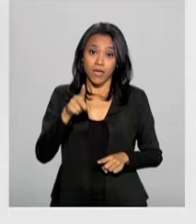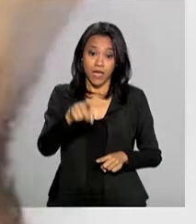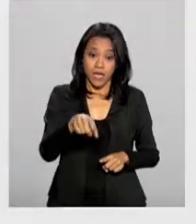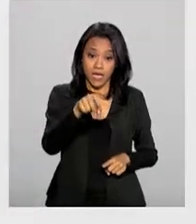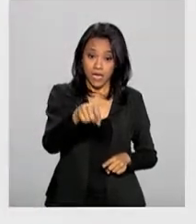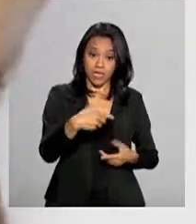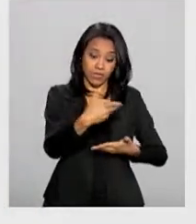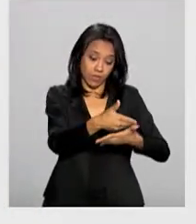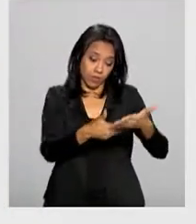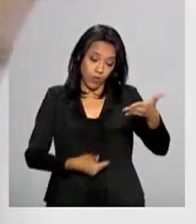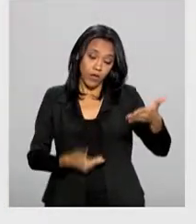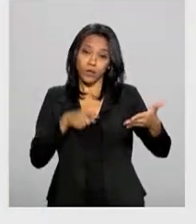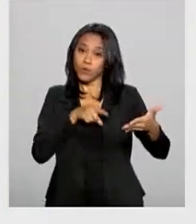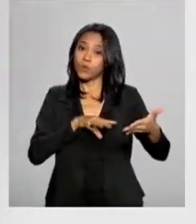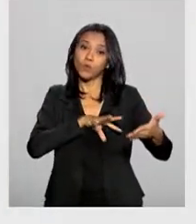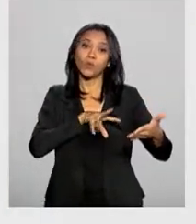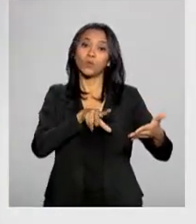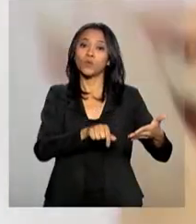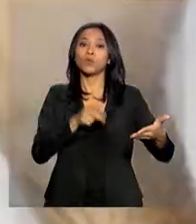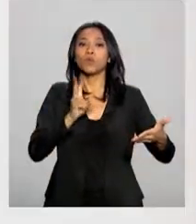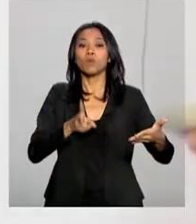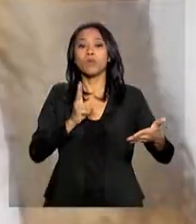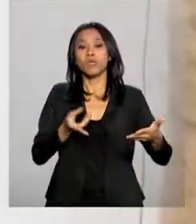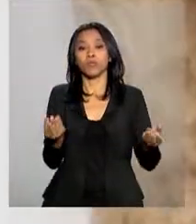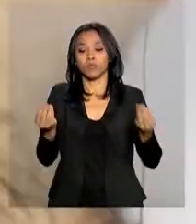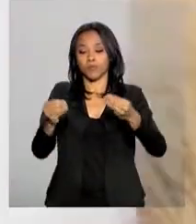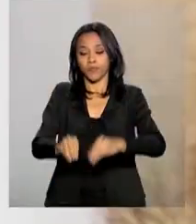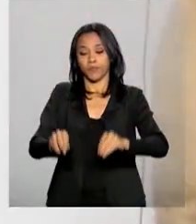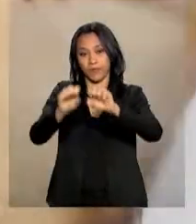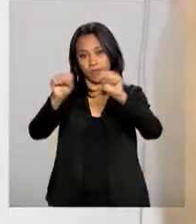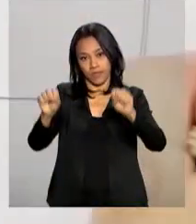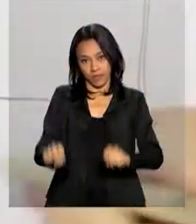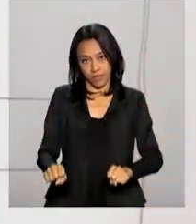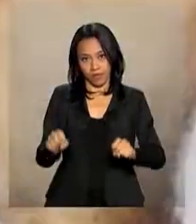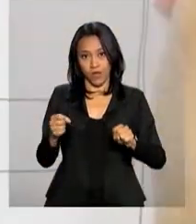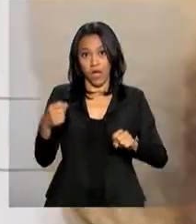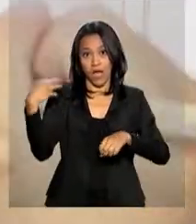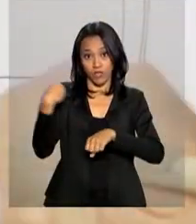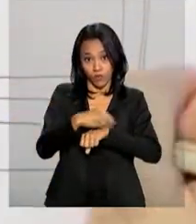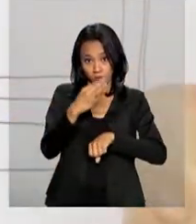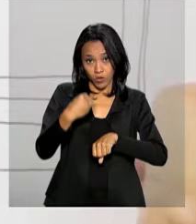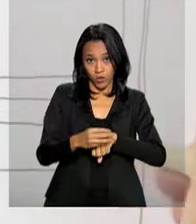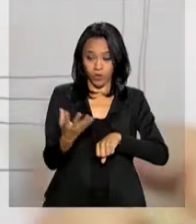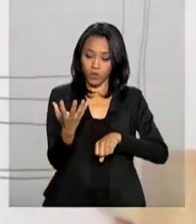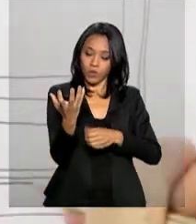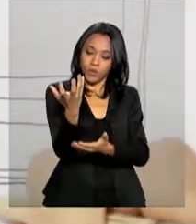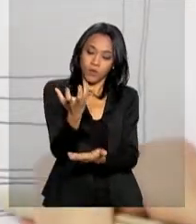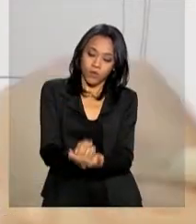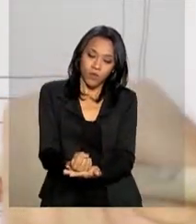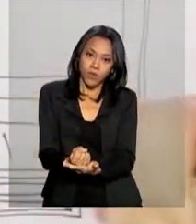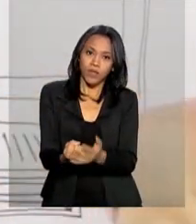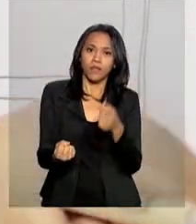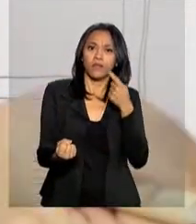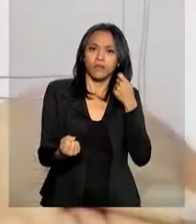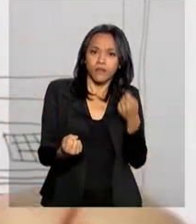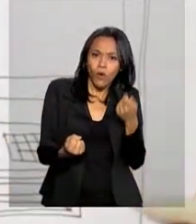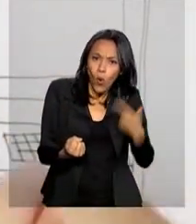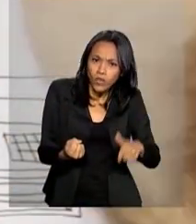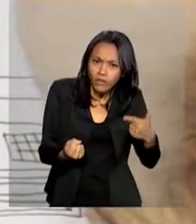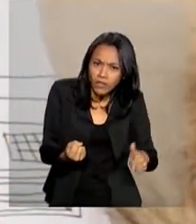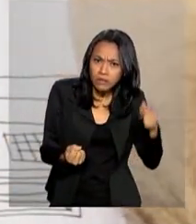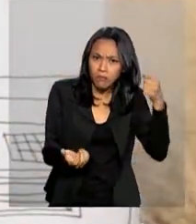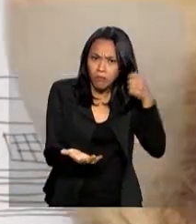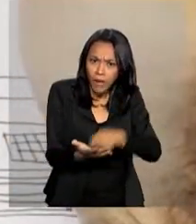cobrança estarão todos registrados no mesmo lugar ao placar a informação é registrada quem tentar pagar de novo que